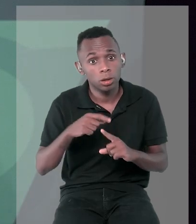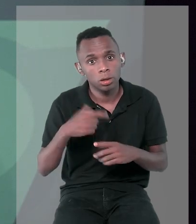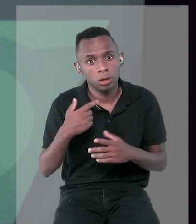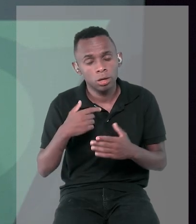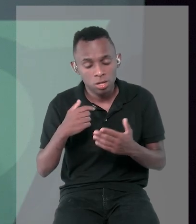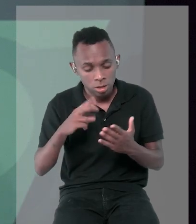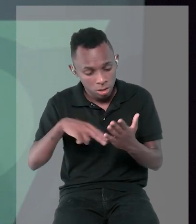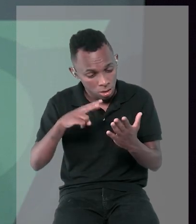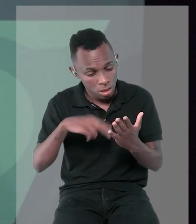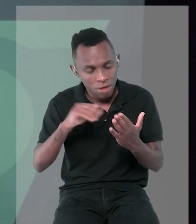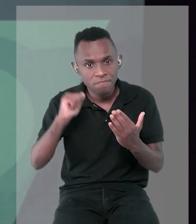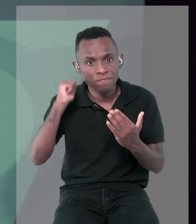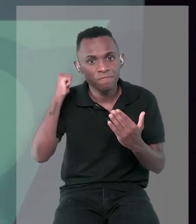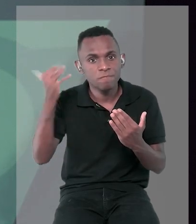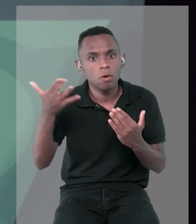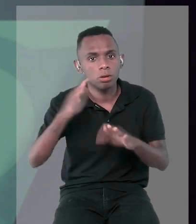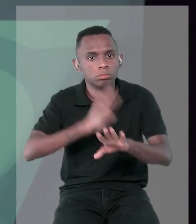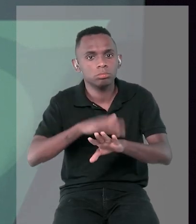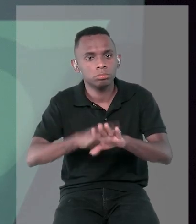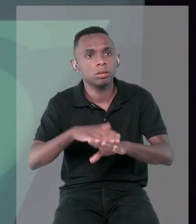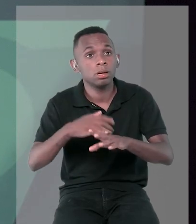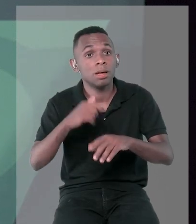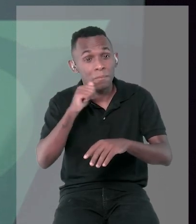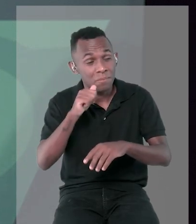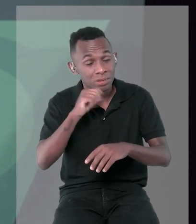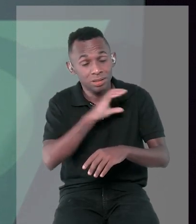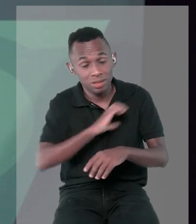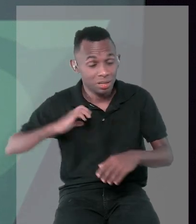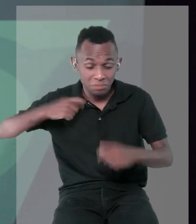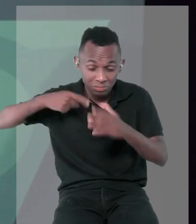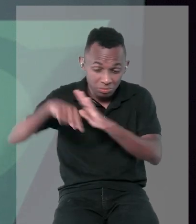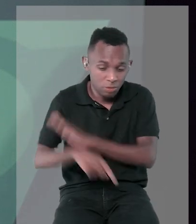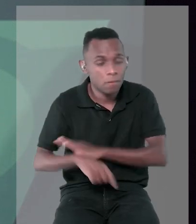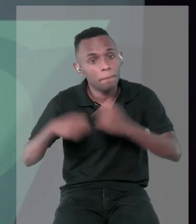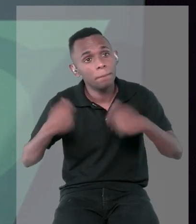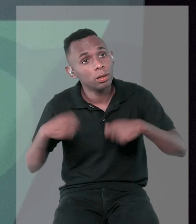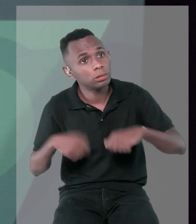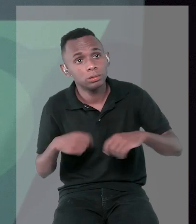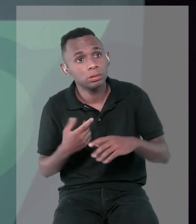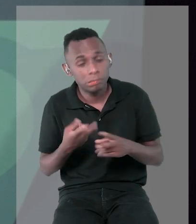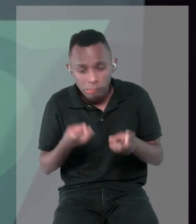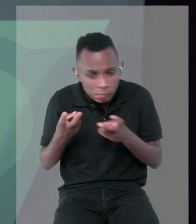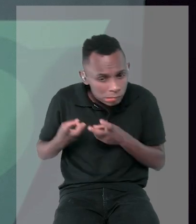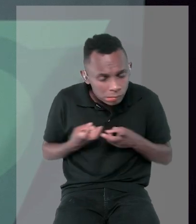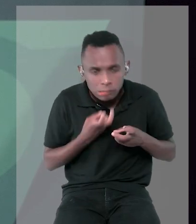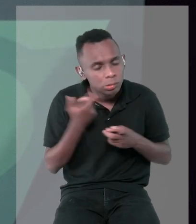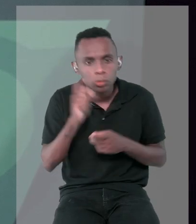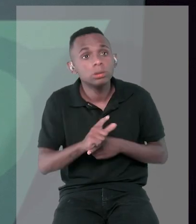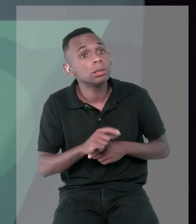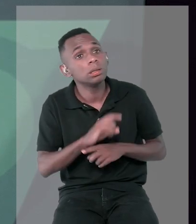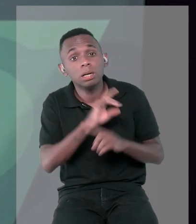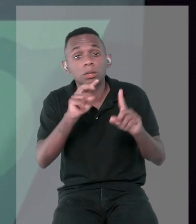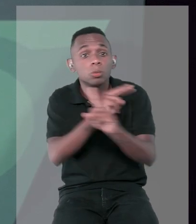de fora. E ela você tem que mergulhar, né? Porque, senão, você não capta o sentido. Agora, cada